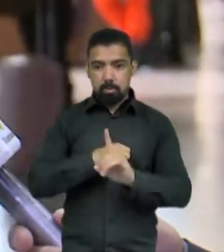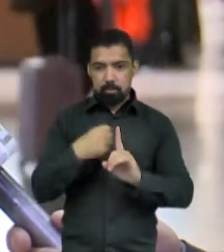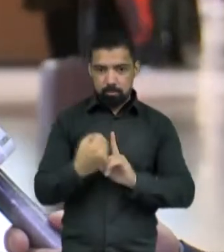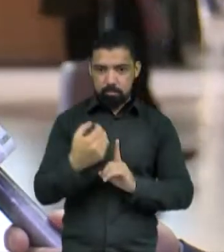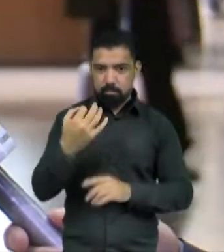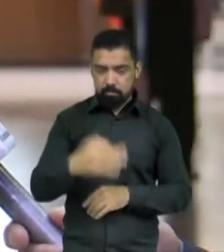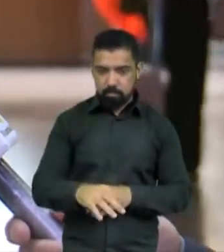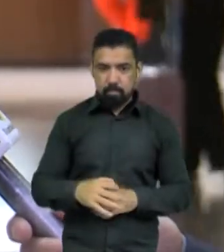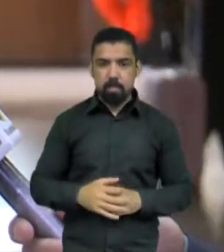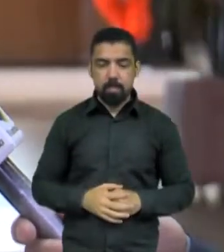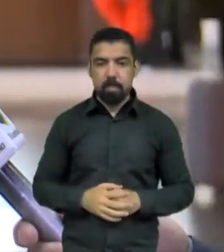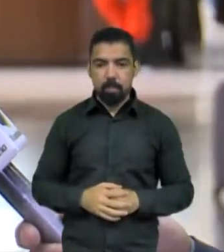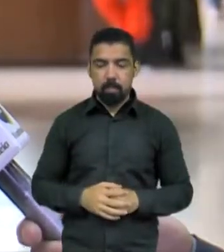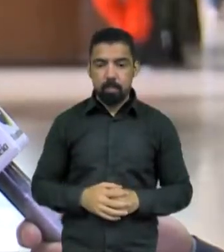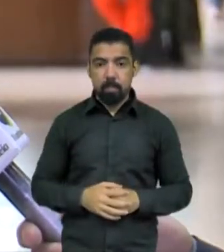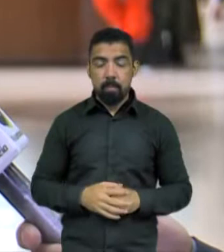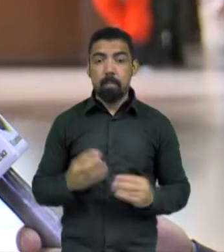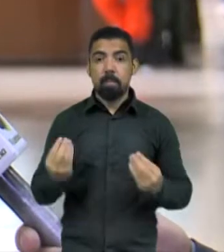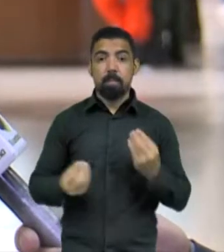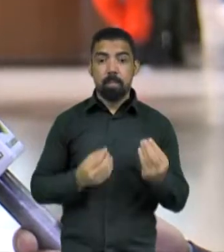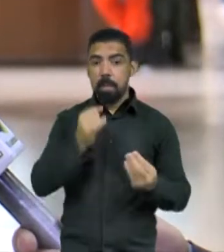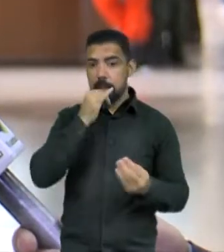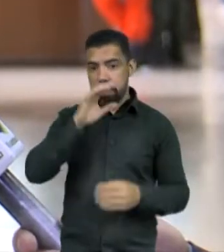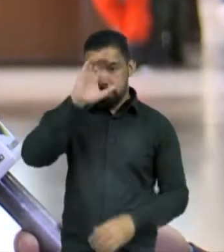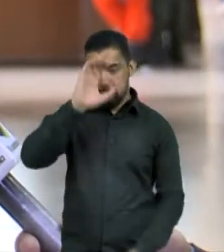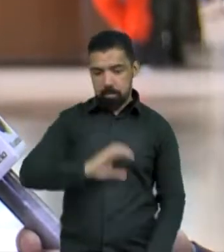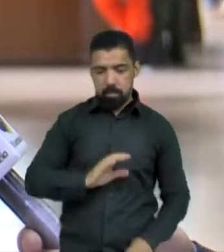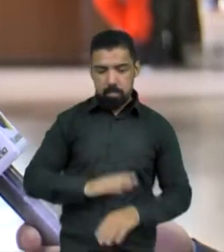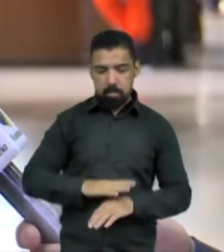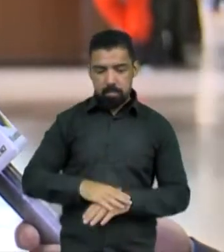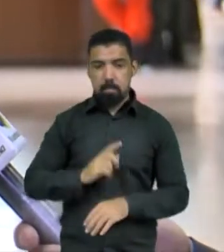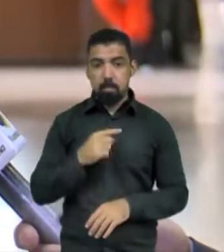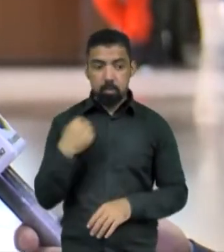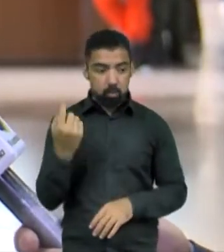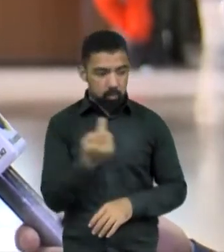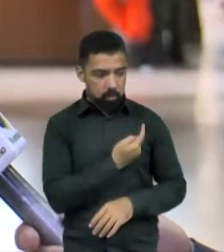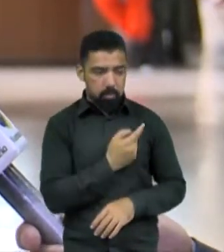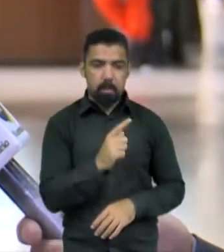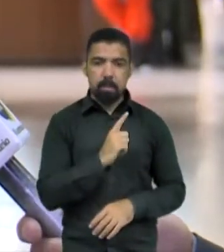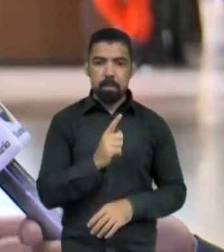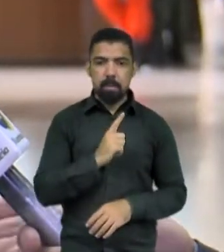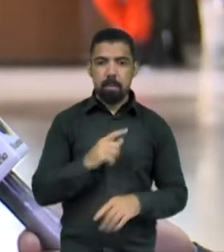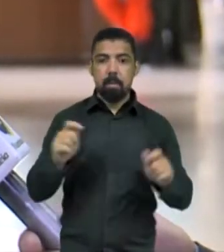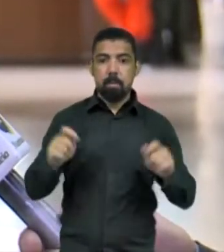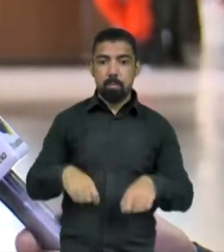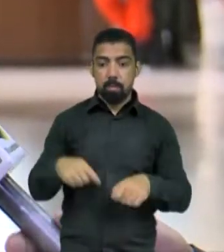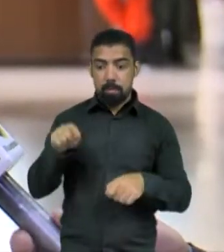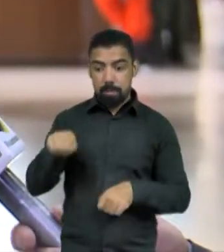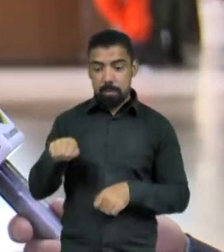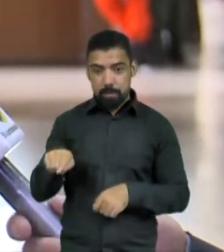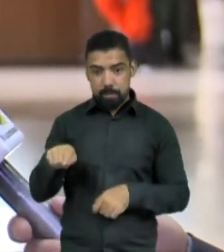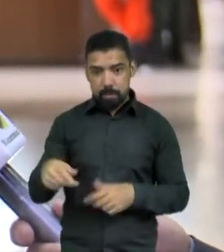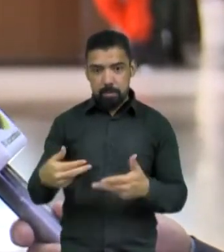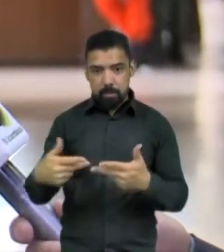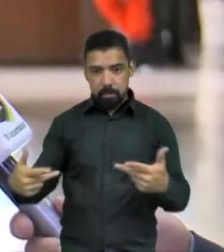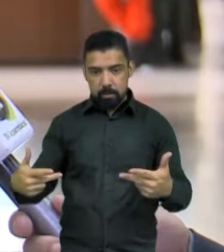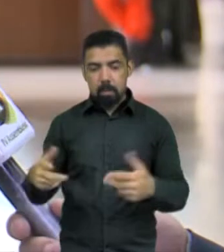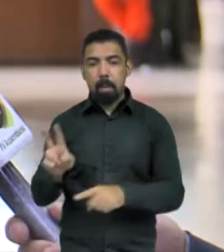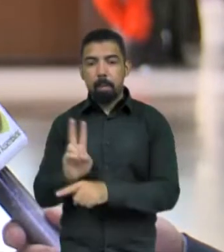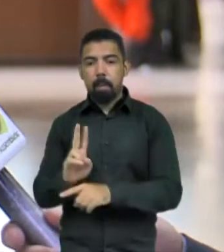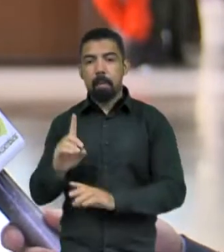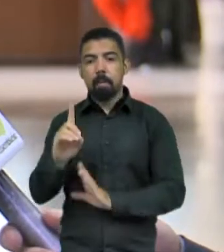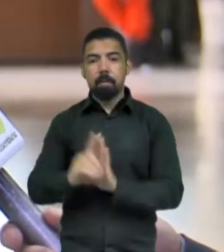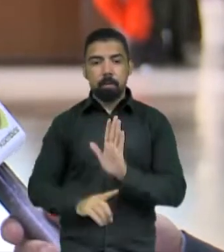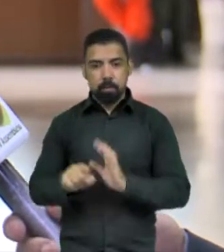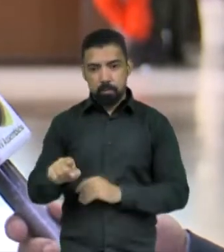política, como é que a partir da cidadania exercida por todos, a gente pode fazer com que aquilo que está previsto como direito, ele de fato